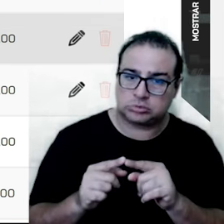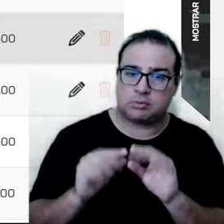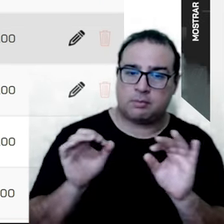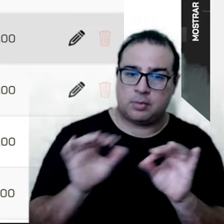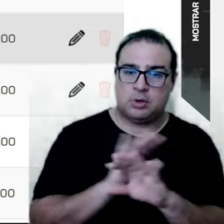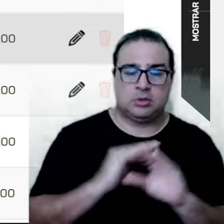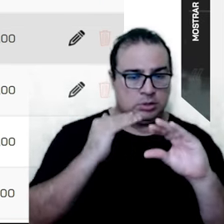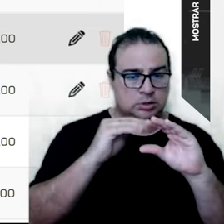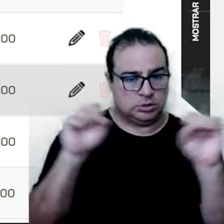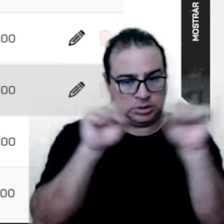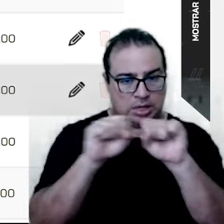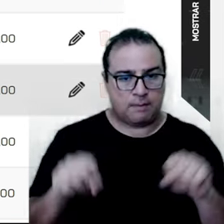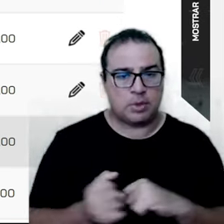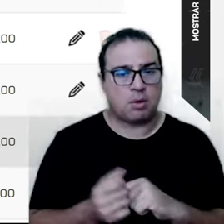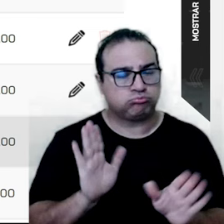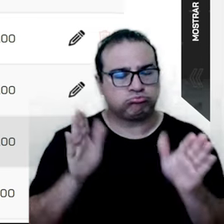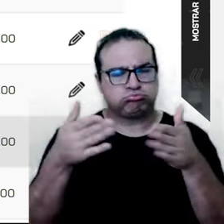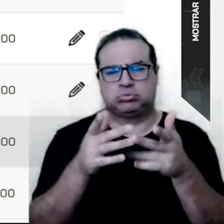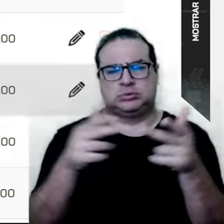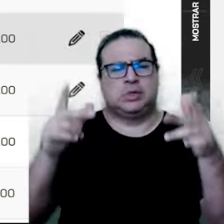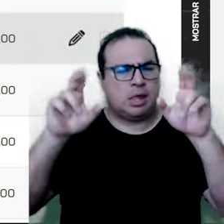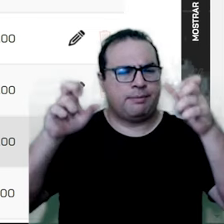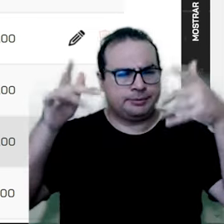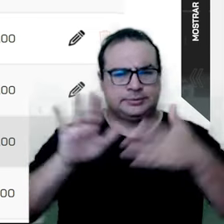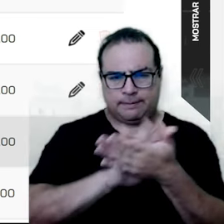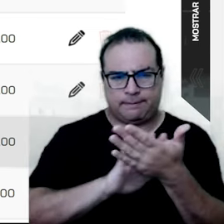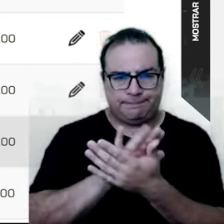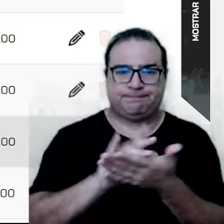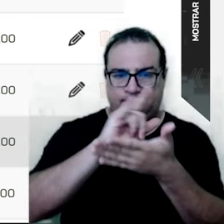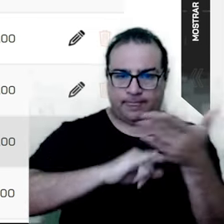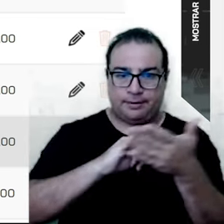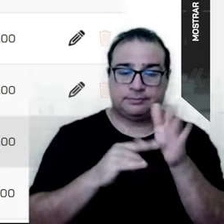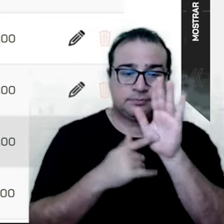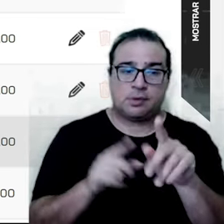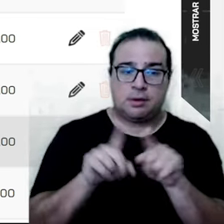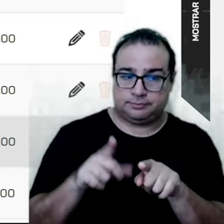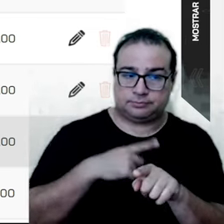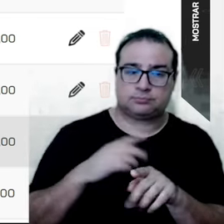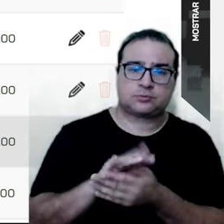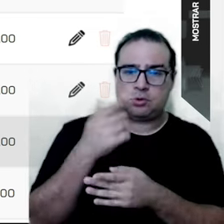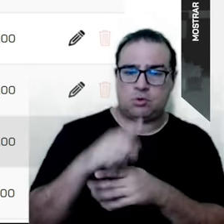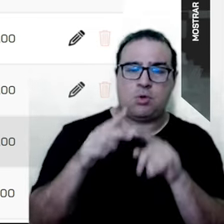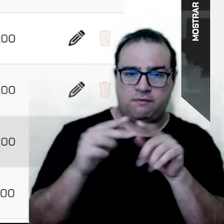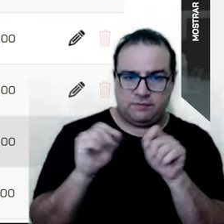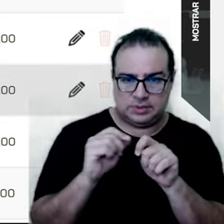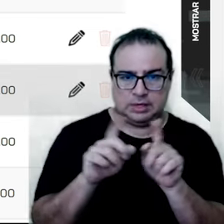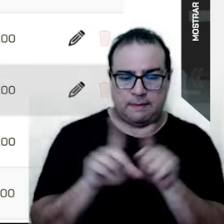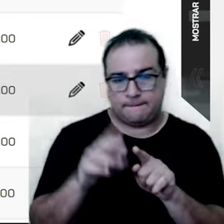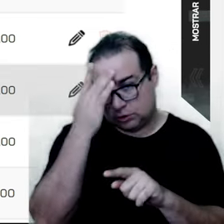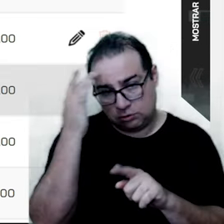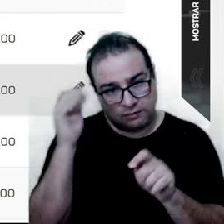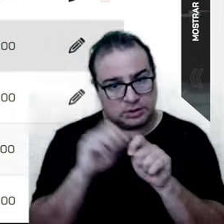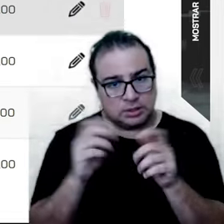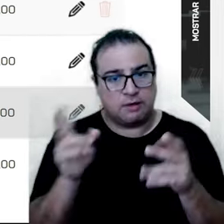né a gente aqui A gente não aborda muito nesse sentido ainda esse documento aqui porque ainda existem alguns outros ajustes a serem feitos o